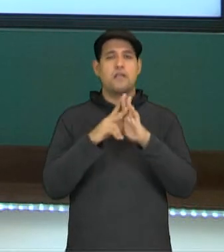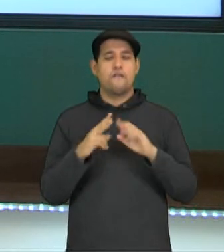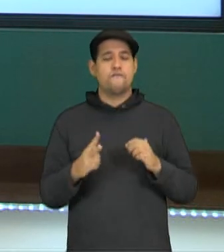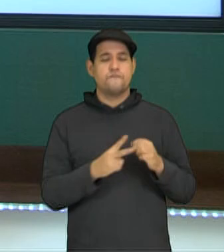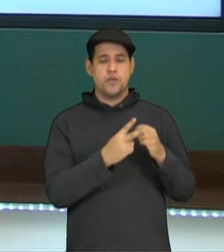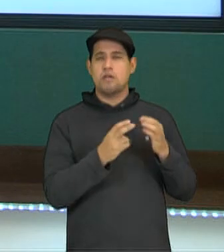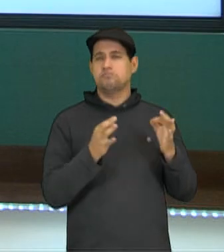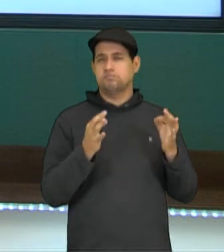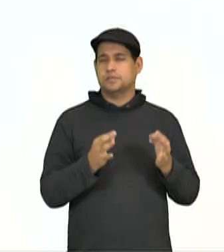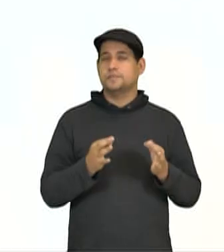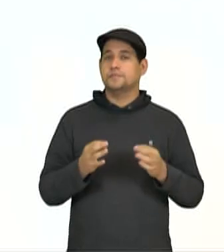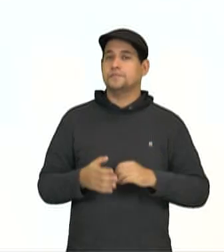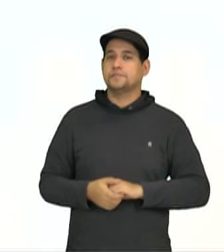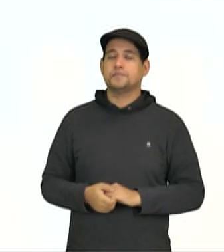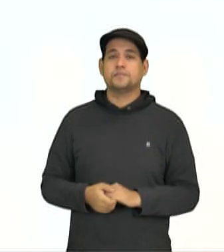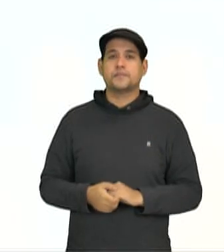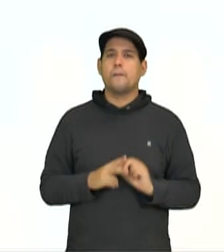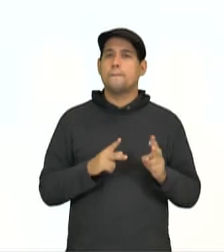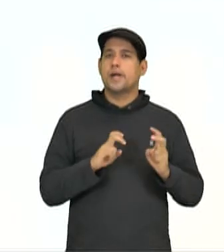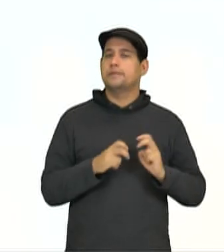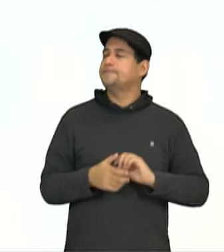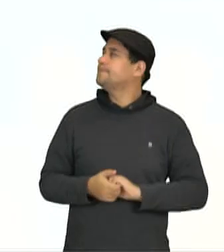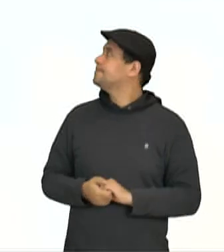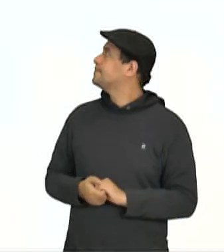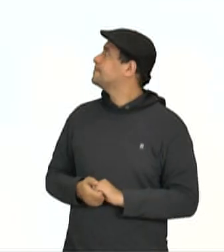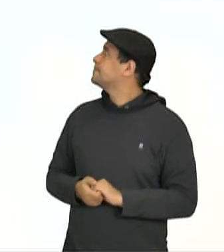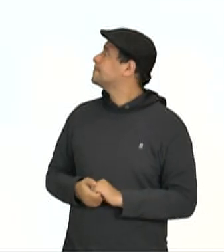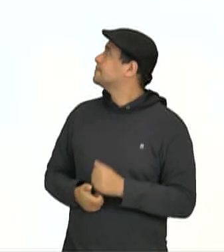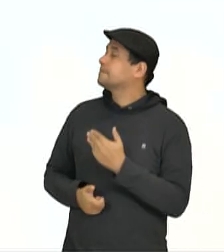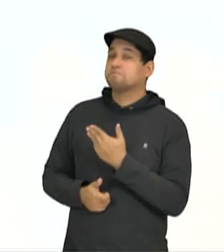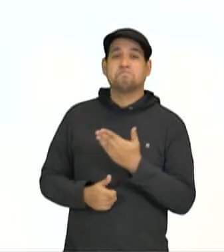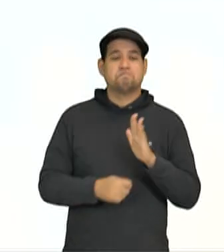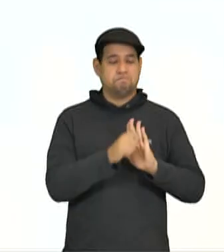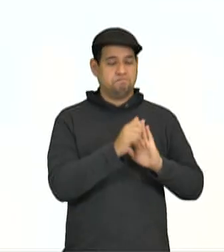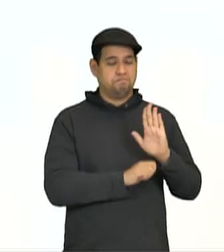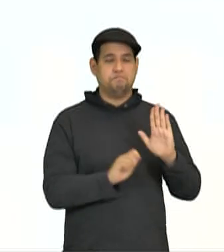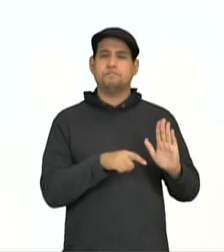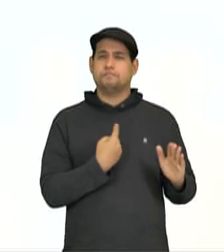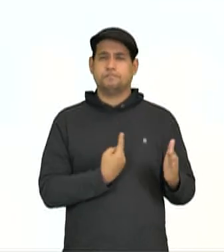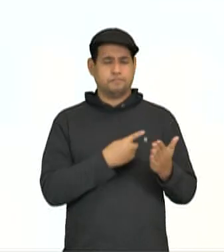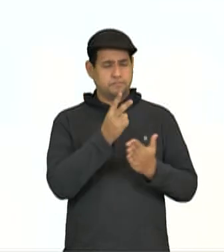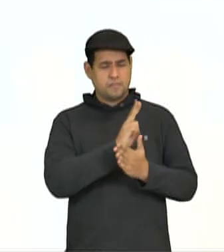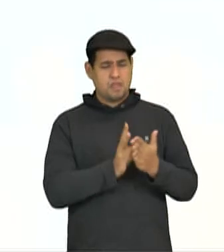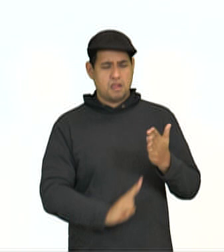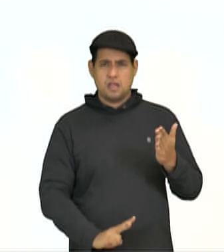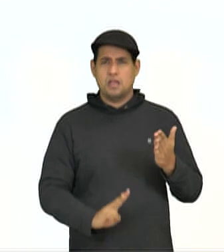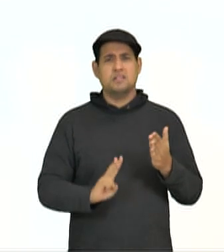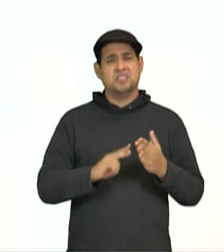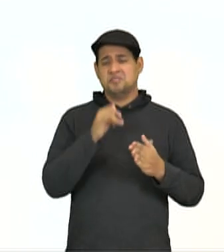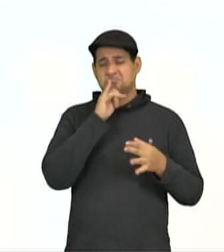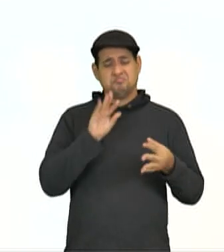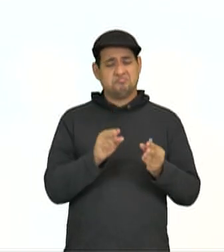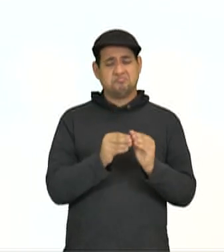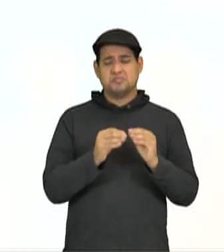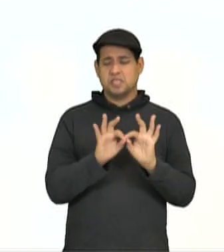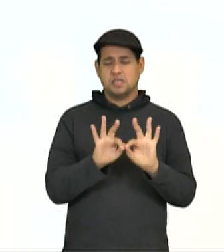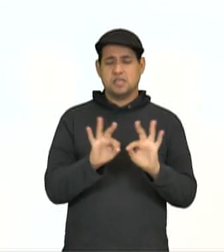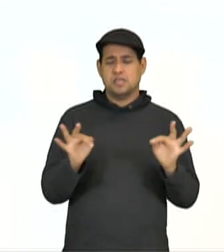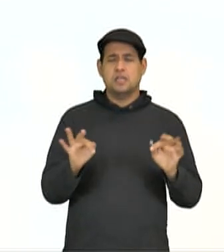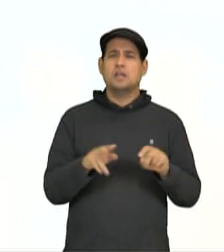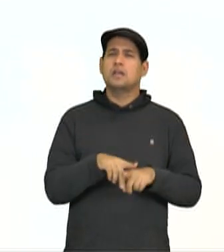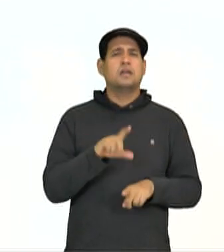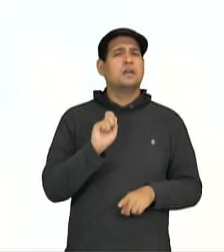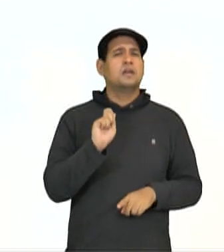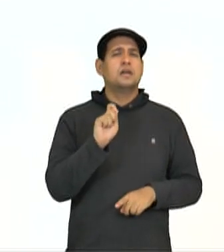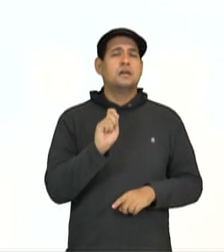bem de boa. Então, olha só. Esse texto que a gente acabou de ler, por mais curto e simples que ele seja, ele se encaixa